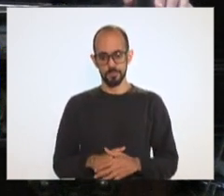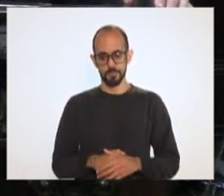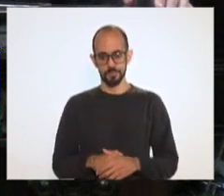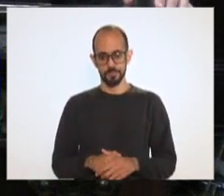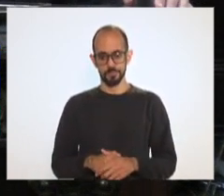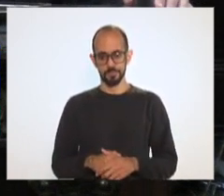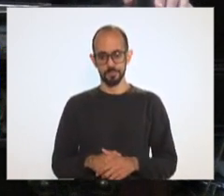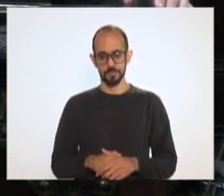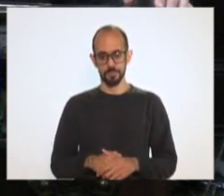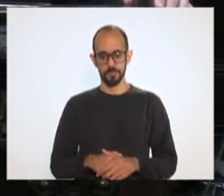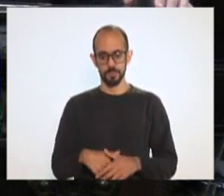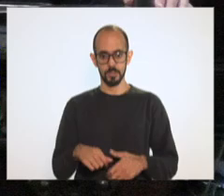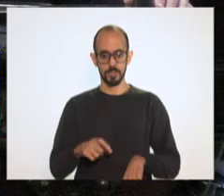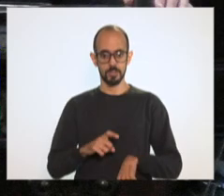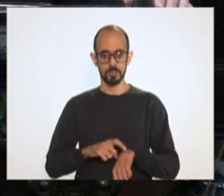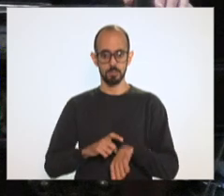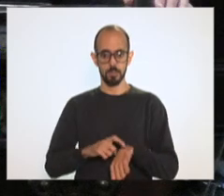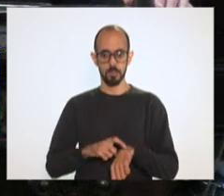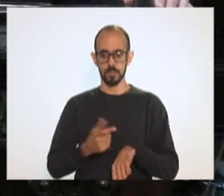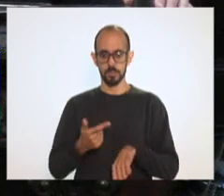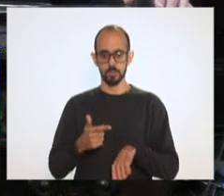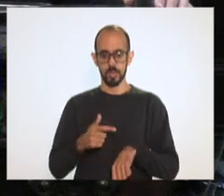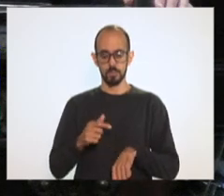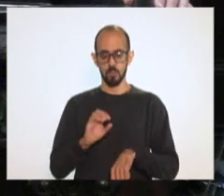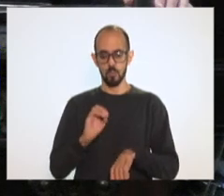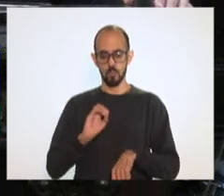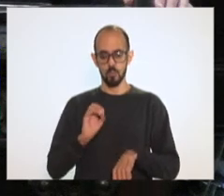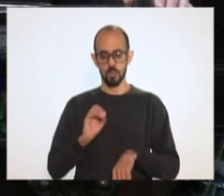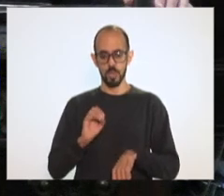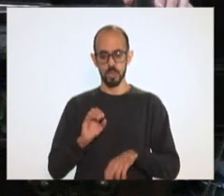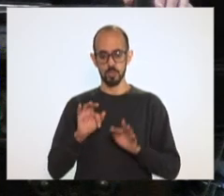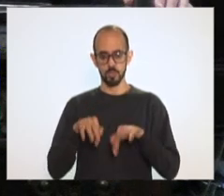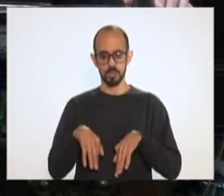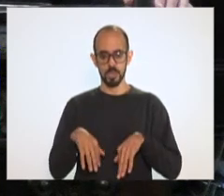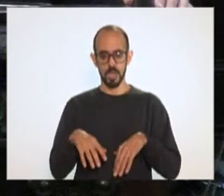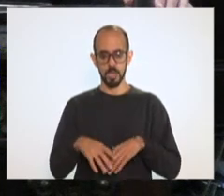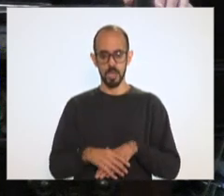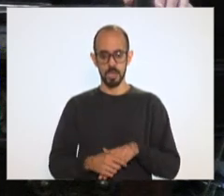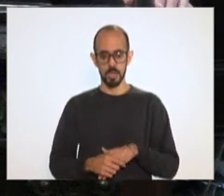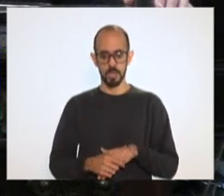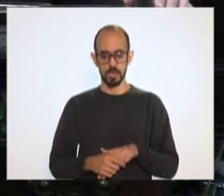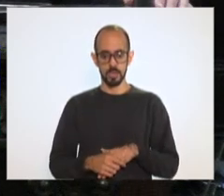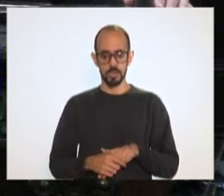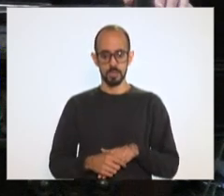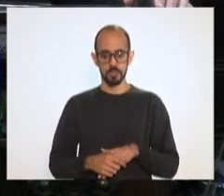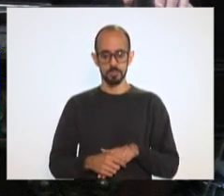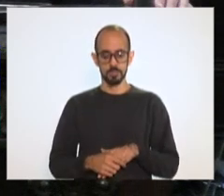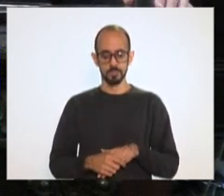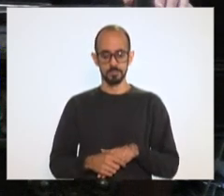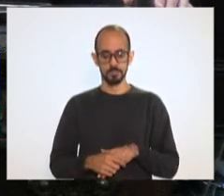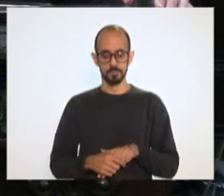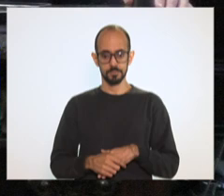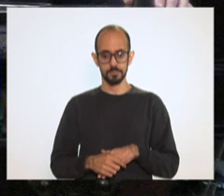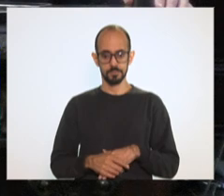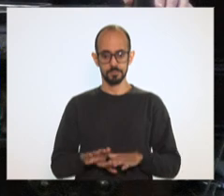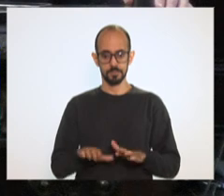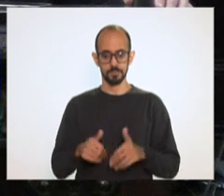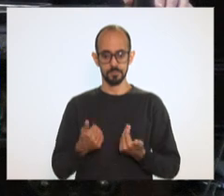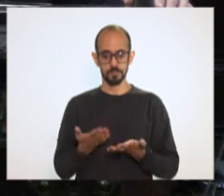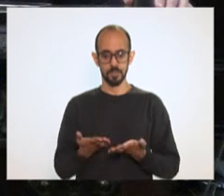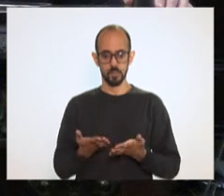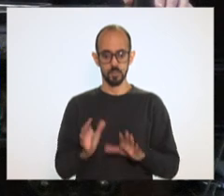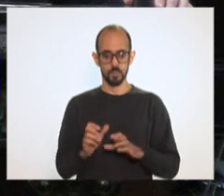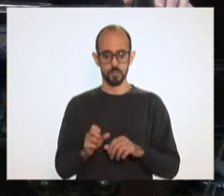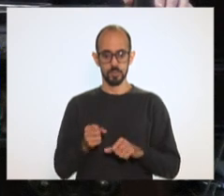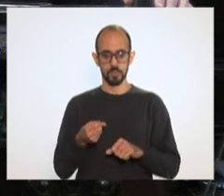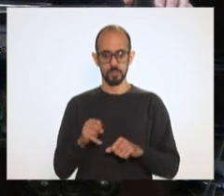na vendo o que queira discutir encerra a discussão em votação redação do vencido assim emendado os senhores que aprovam